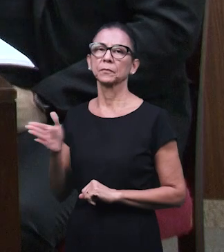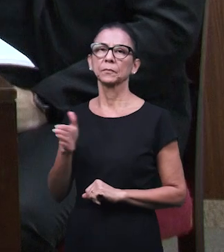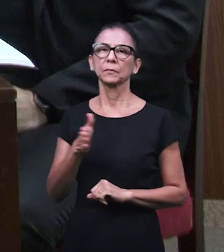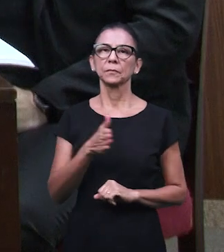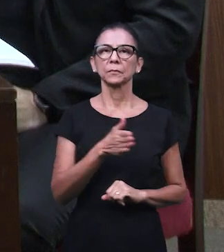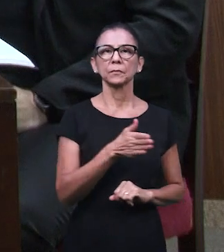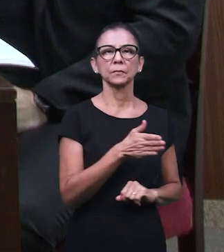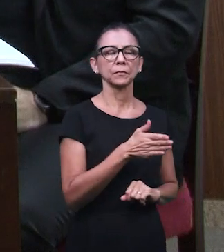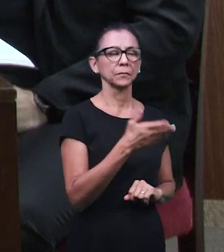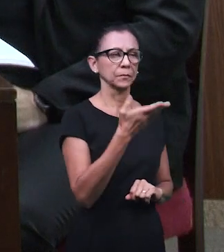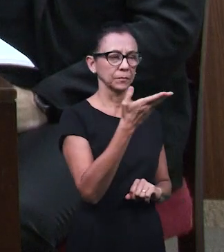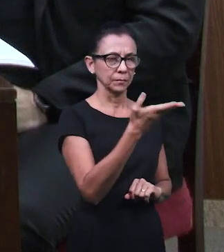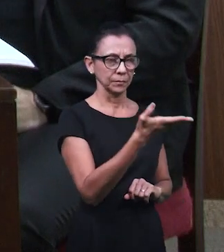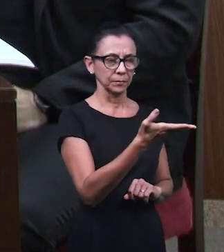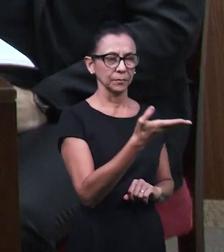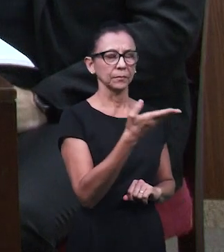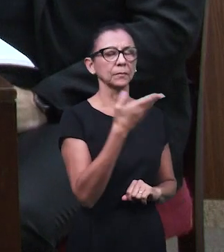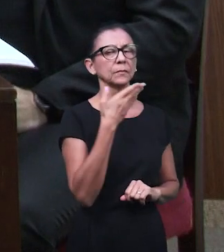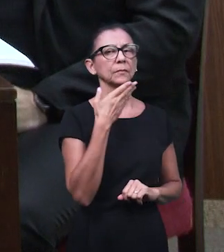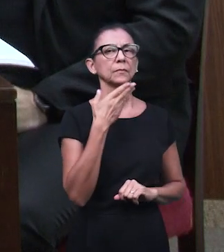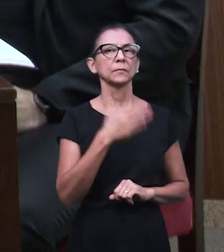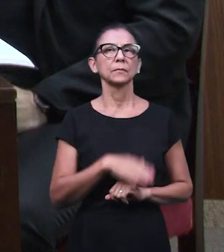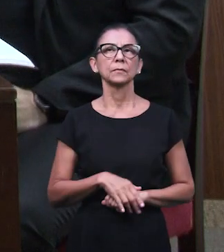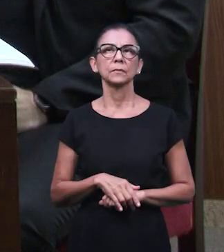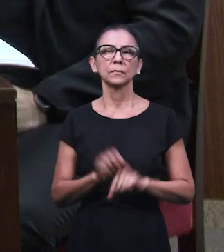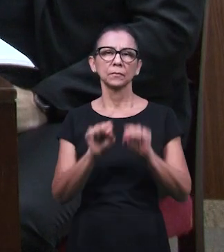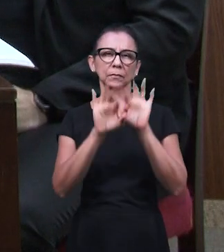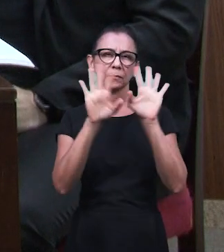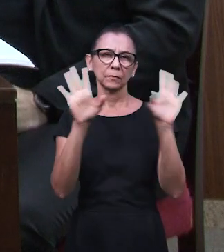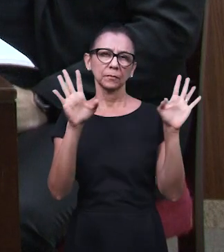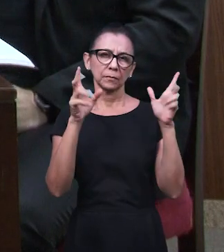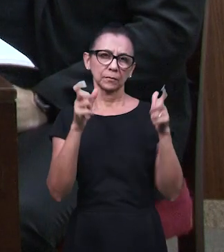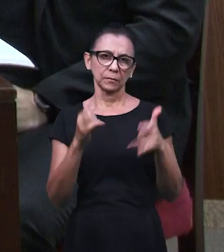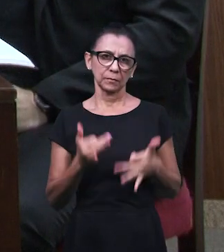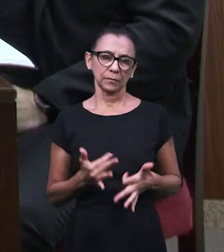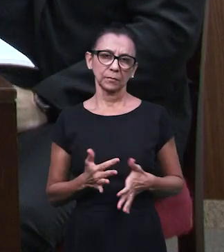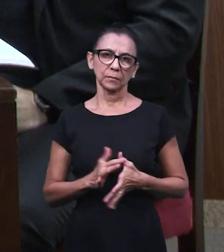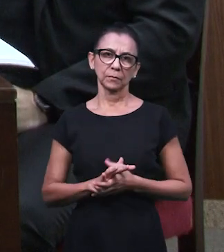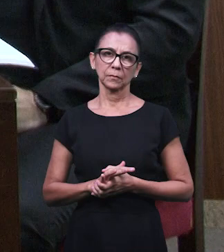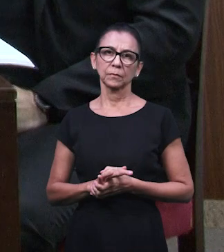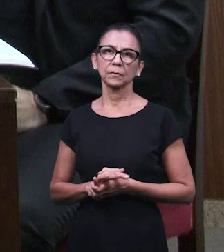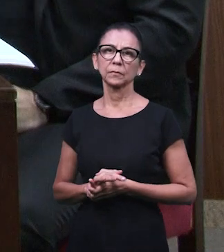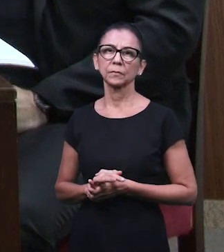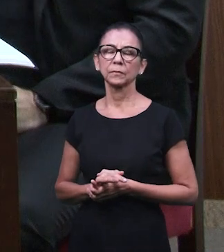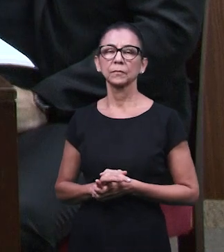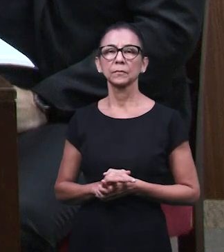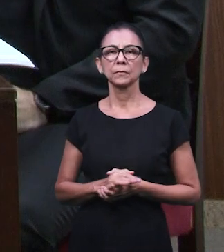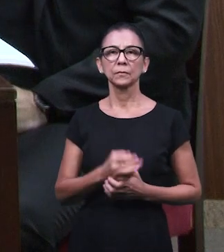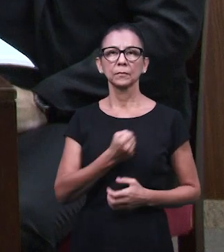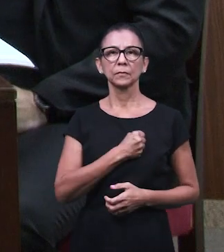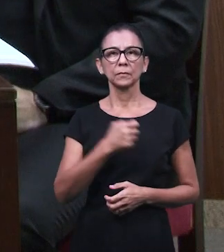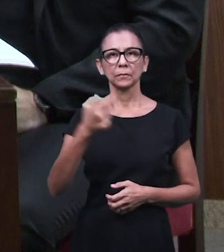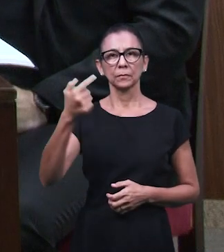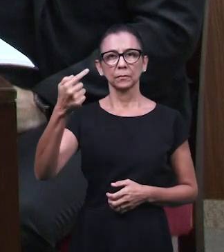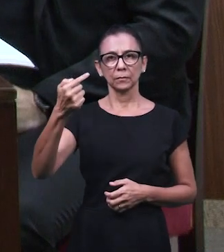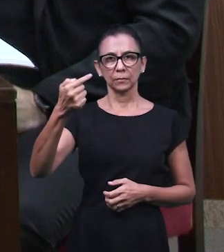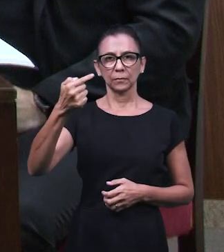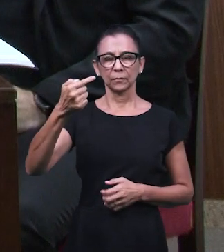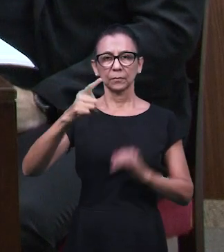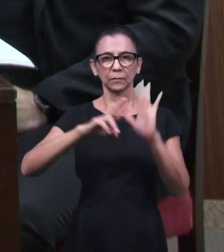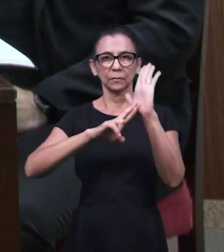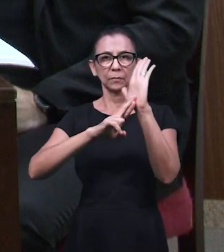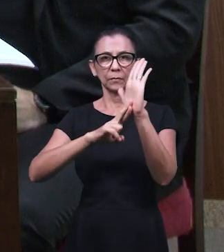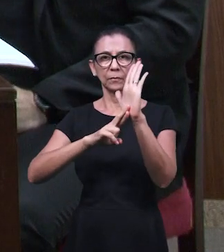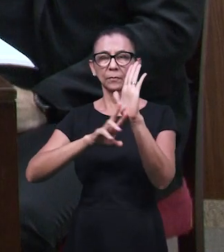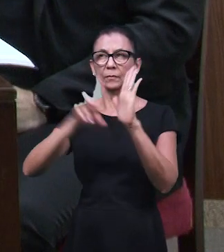Só para nós frisarmos, o 7 profeticamente fala da perfeição do Senhor. E a obra que o Senhor faz no